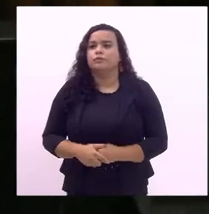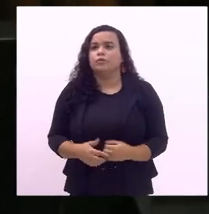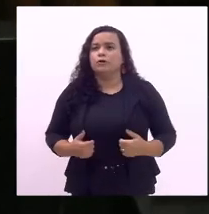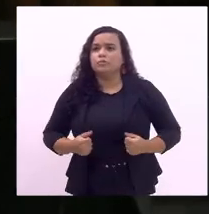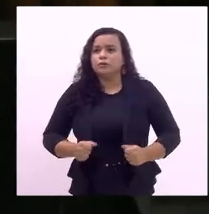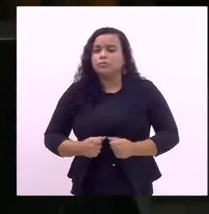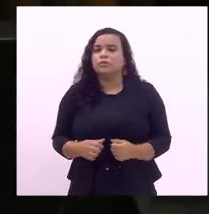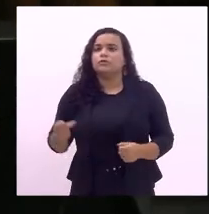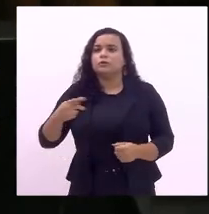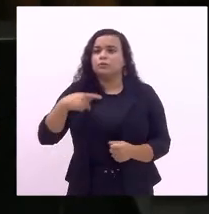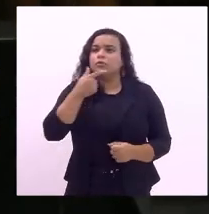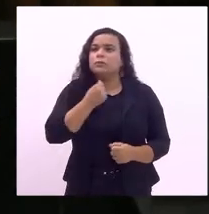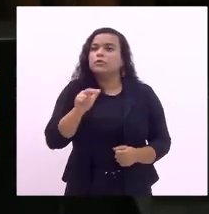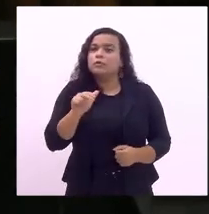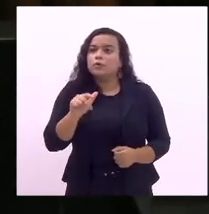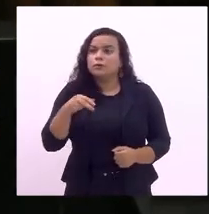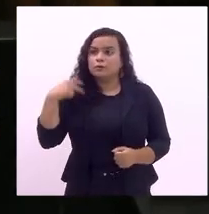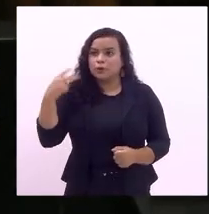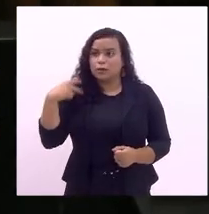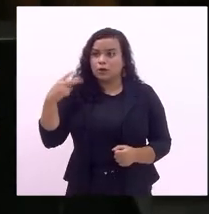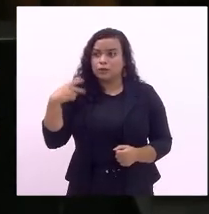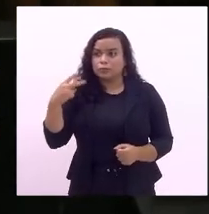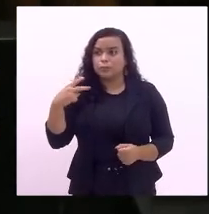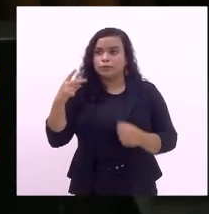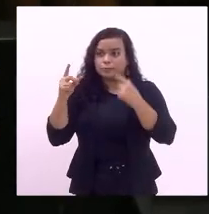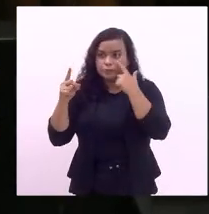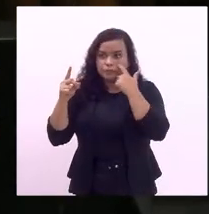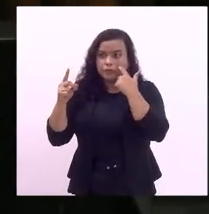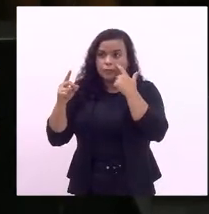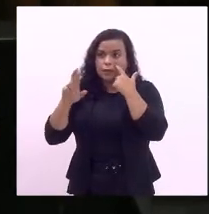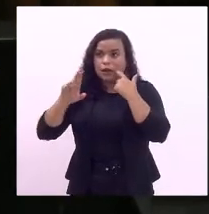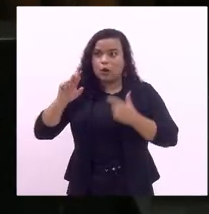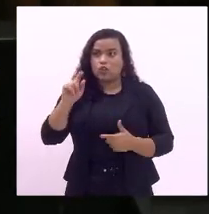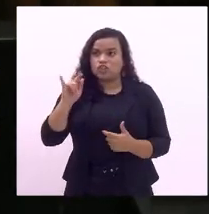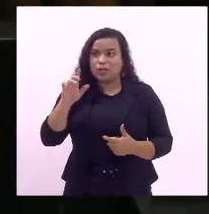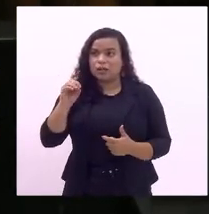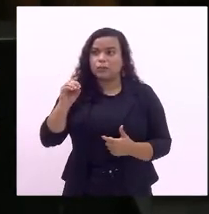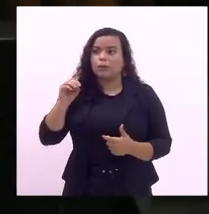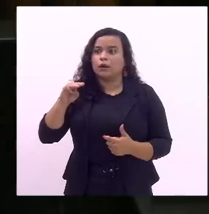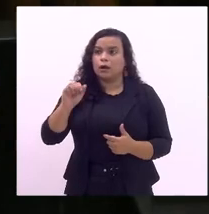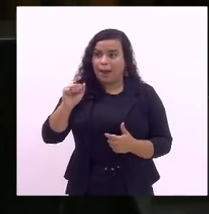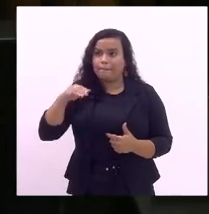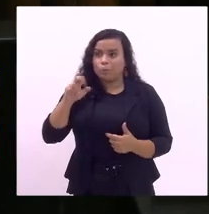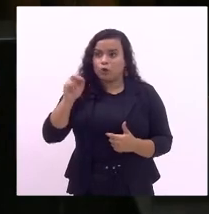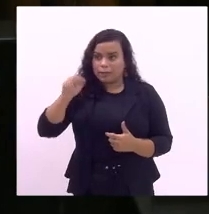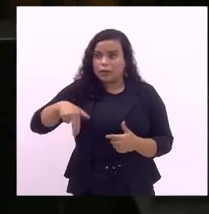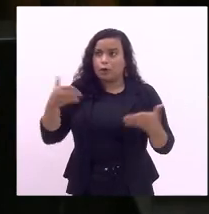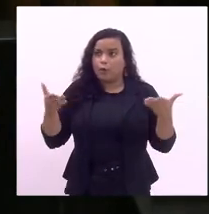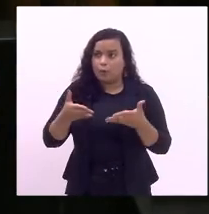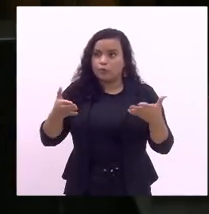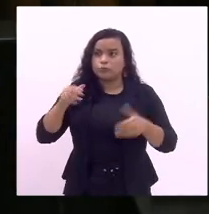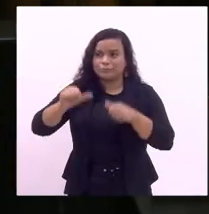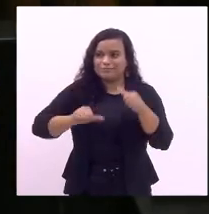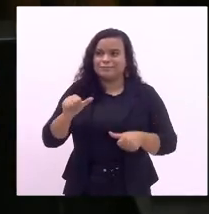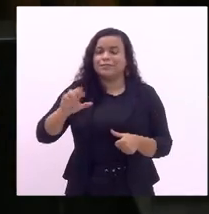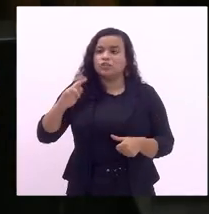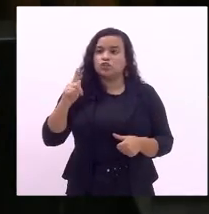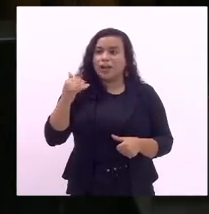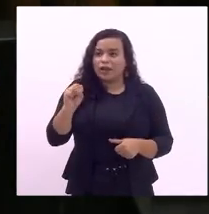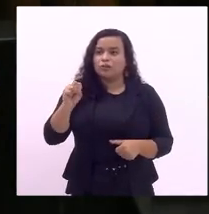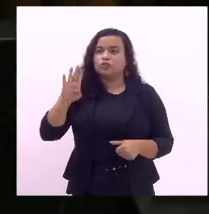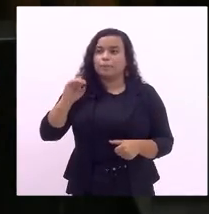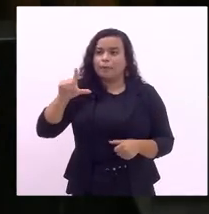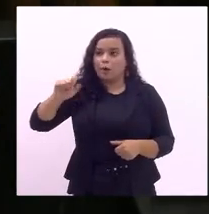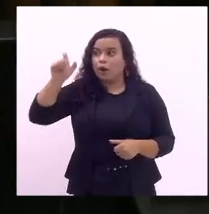Eu tenho um irmão vereador na capital, Rogério Amorim, e hoje quem exerce o mandato é o nosso irmão Chagas Bola, policial,